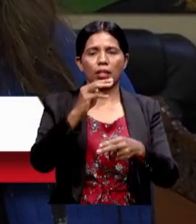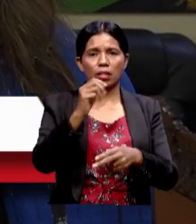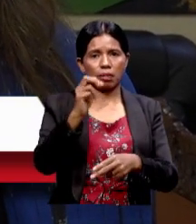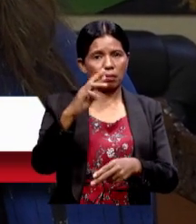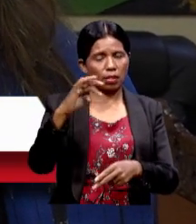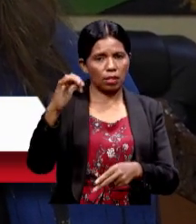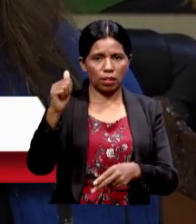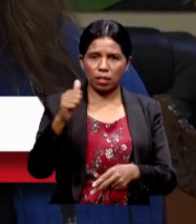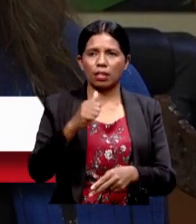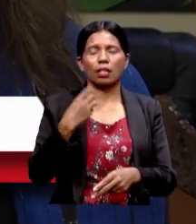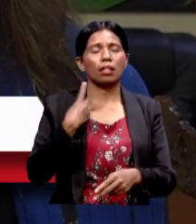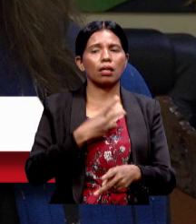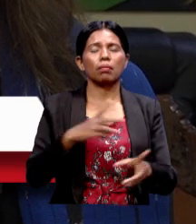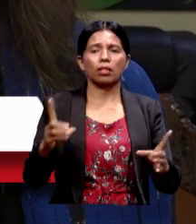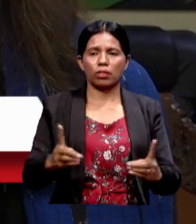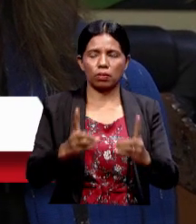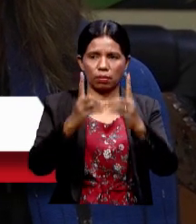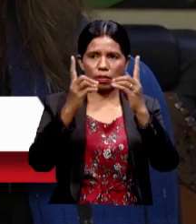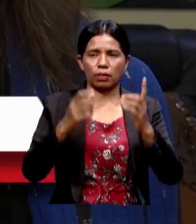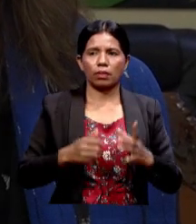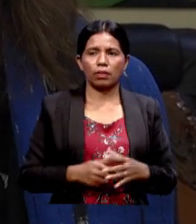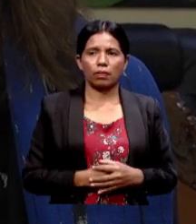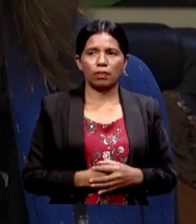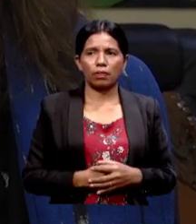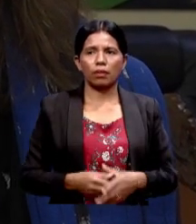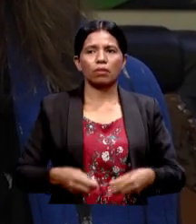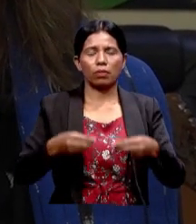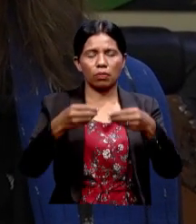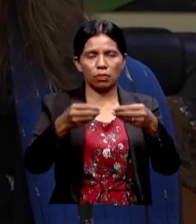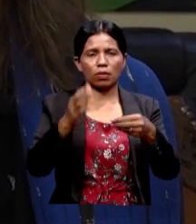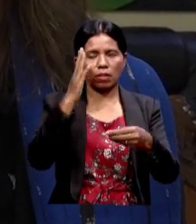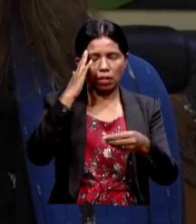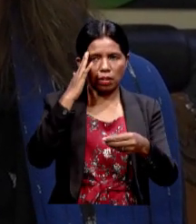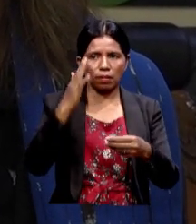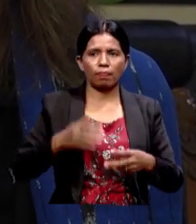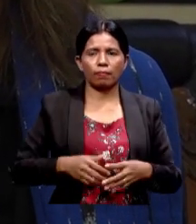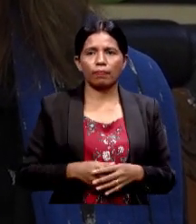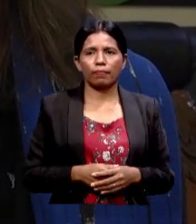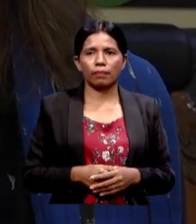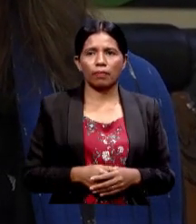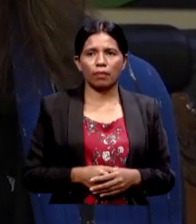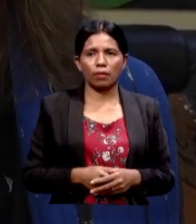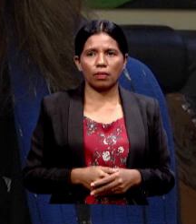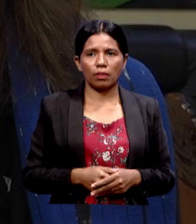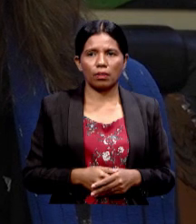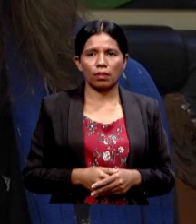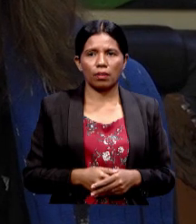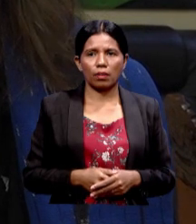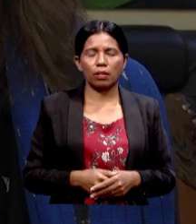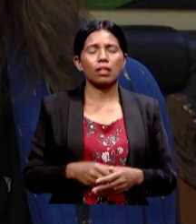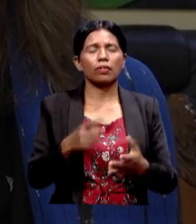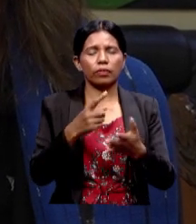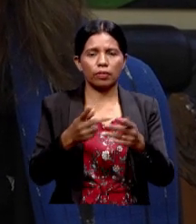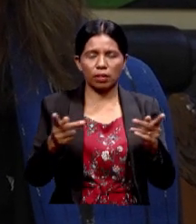a mim a Sormalo, o de Fotene e as áreas saída, mas